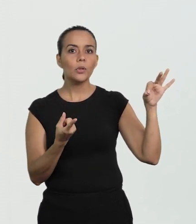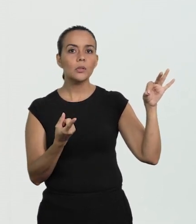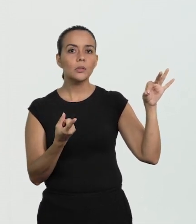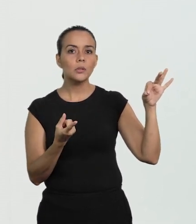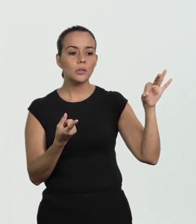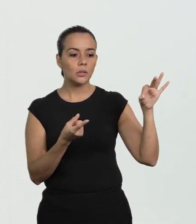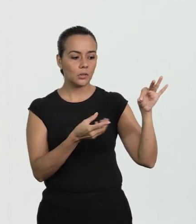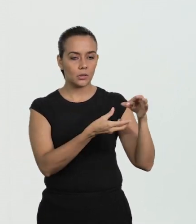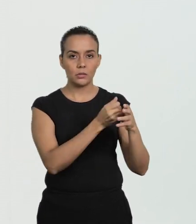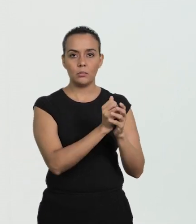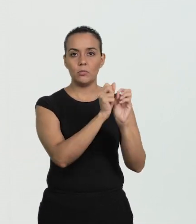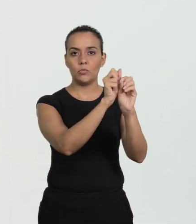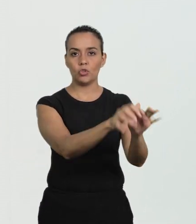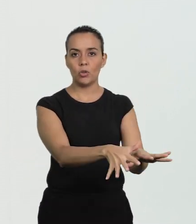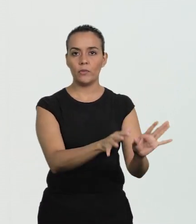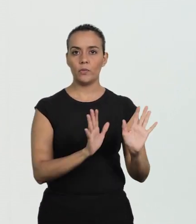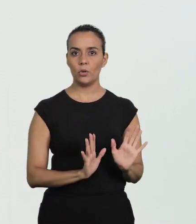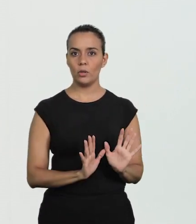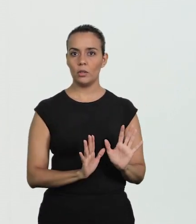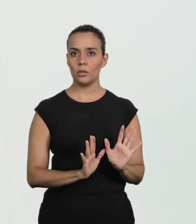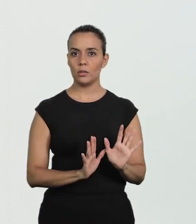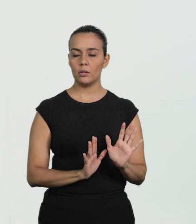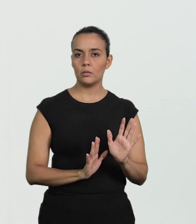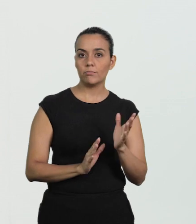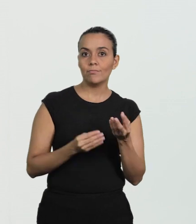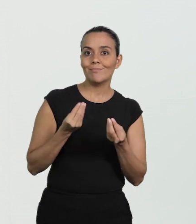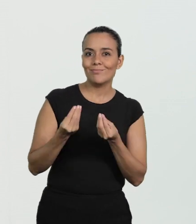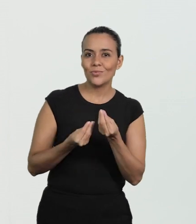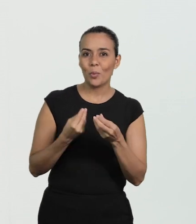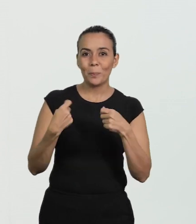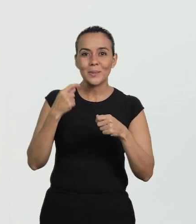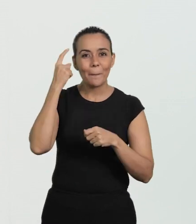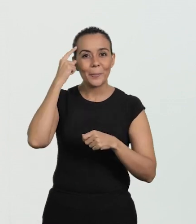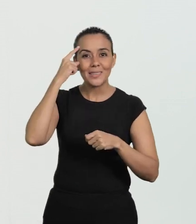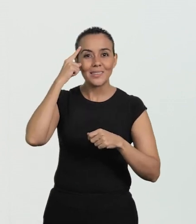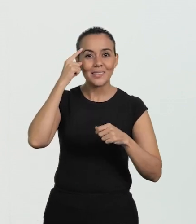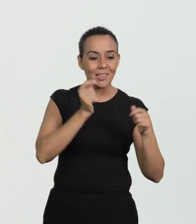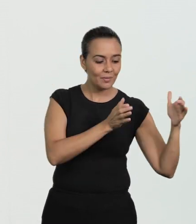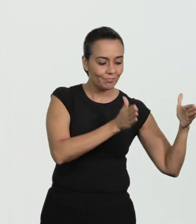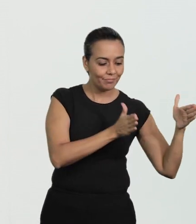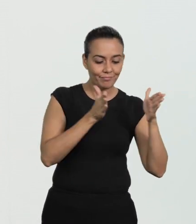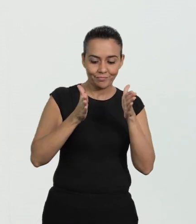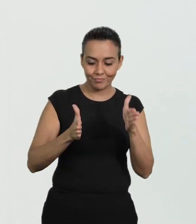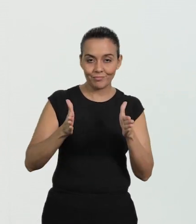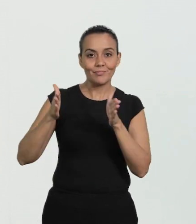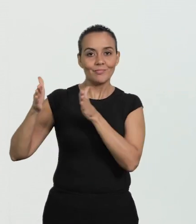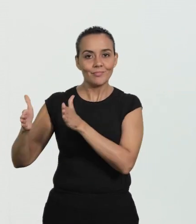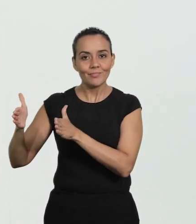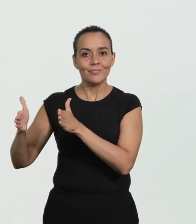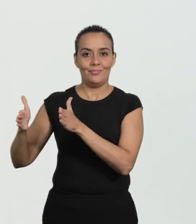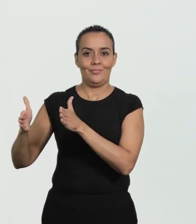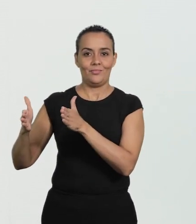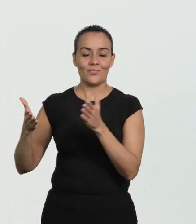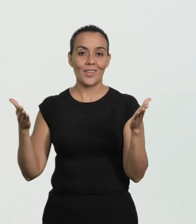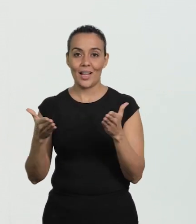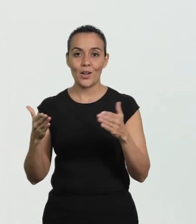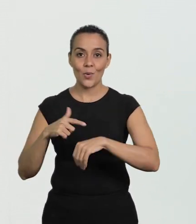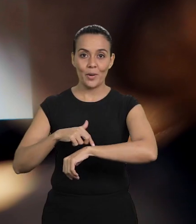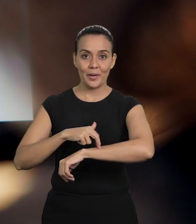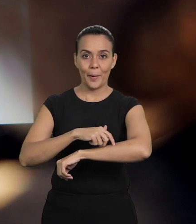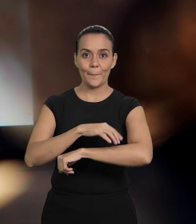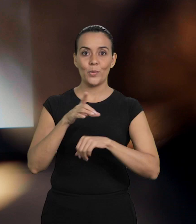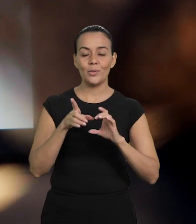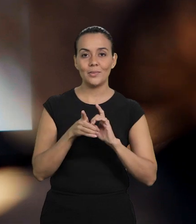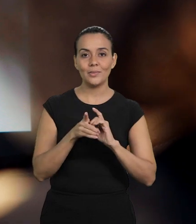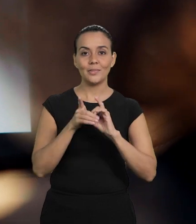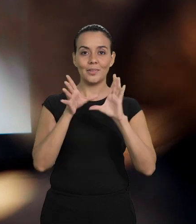de utilização, né, no pós-consumo. Então, eu acho que agora chegou a hora do varejo de moda democratizar essa moda sustentável. Eu acho que